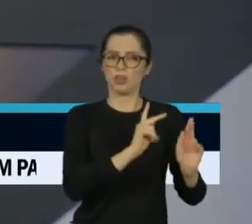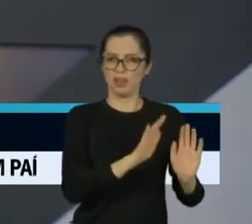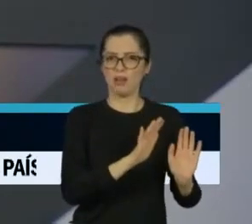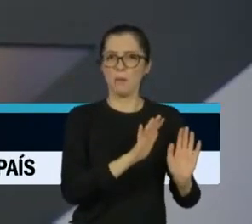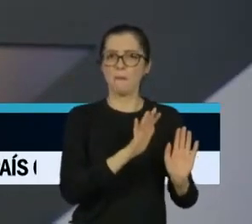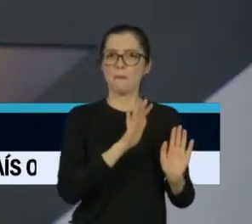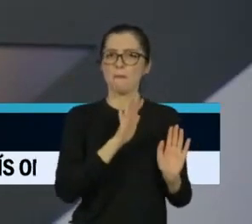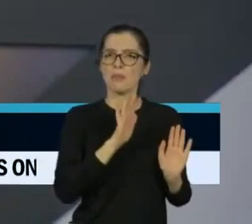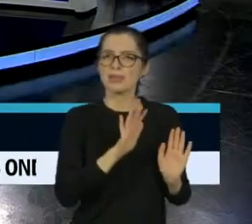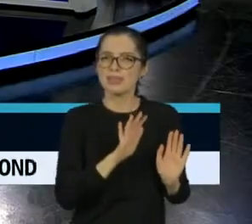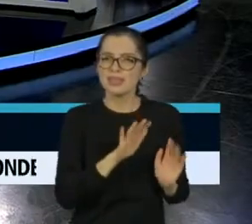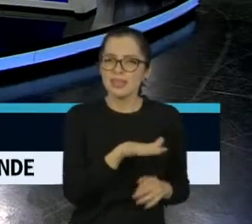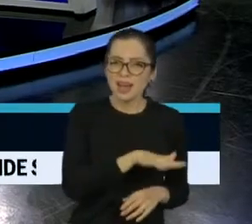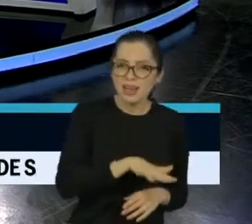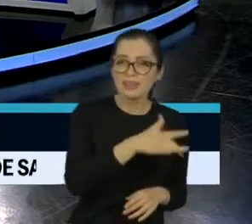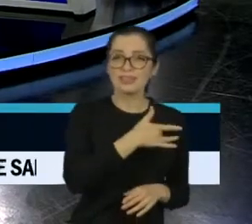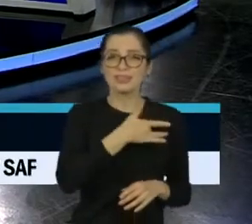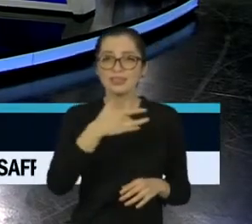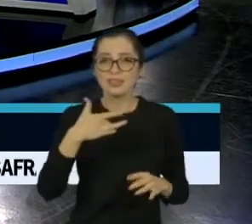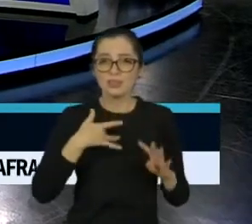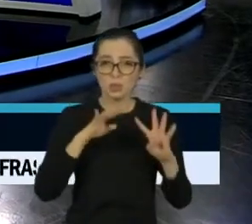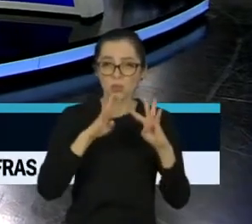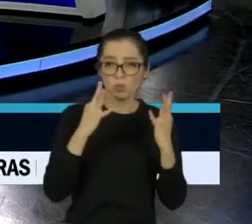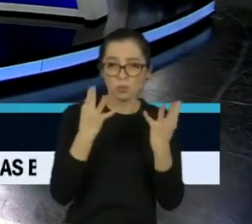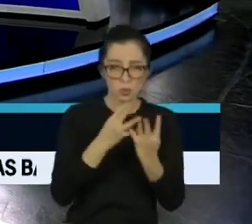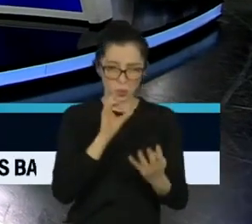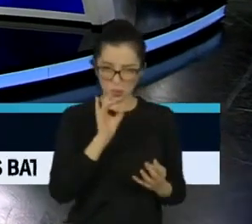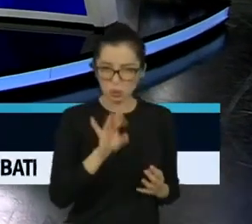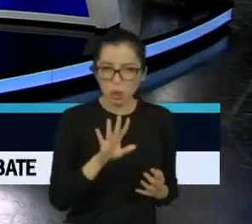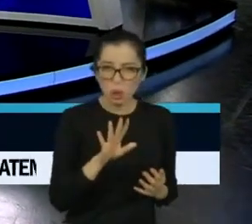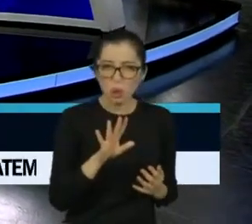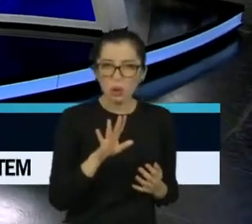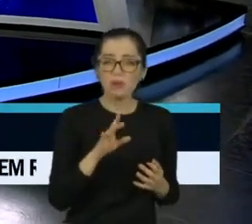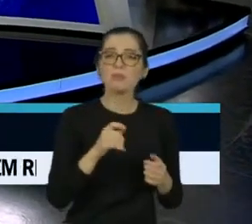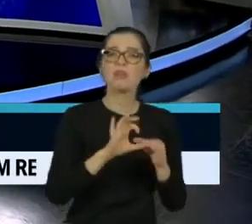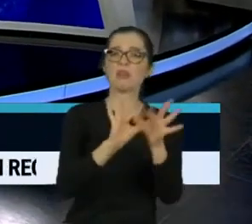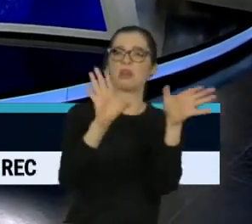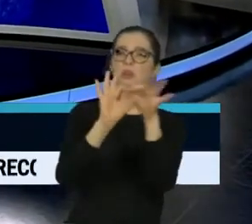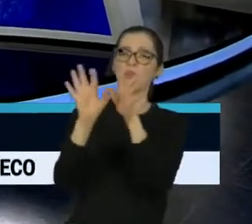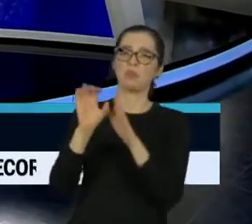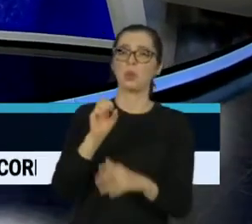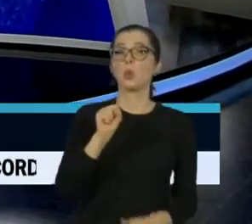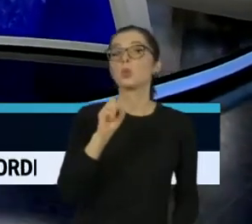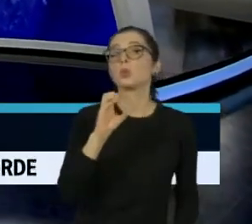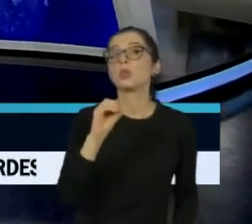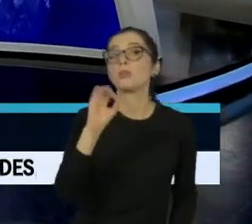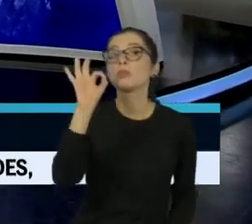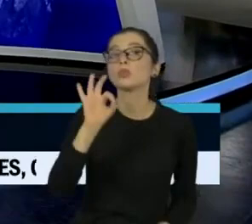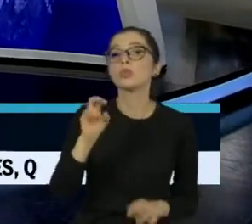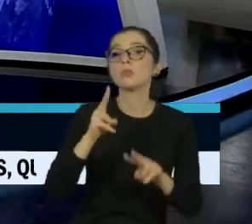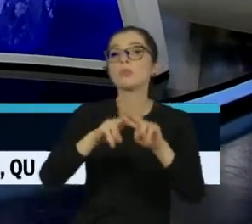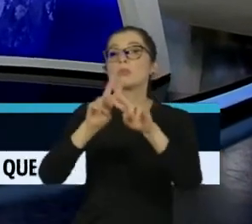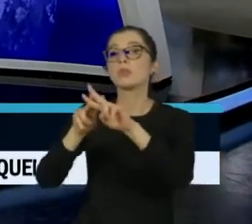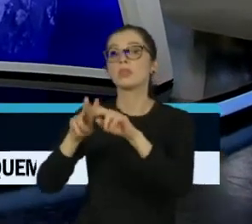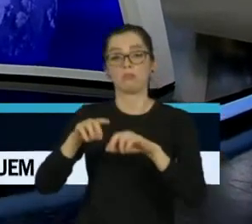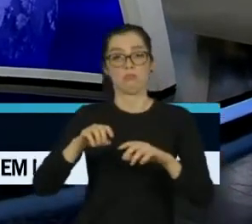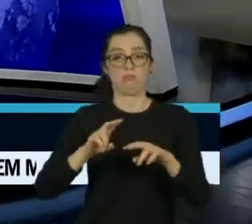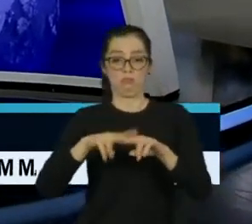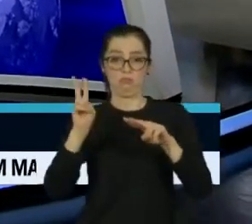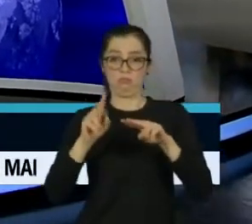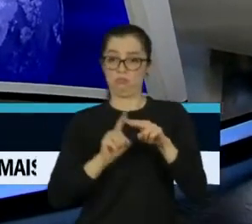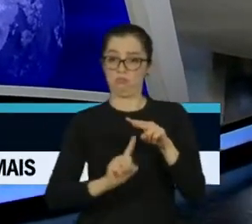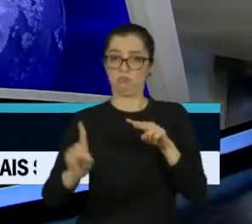saúde, particularmente no momento de pandemia, eu vou ter que soltar 80% da população carcerária brasileira. Porque a população